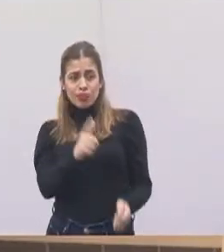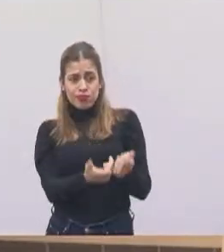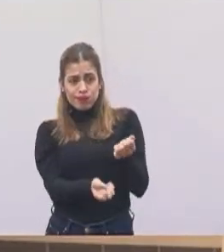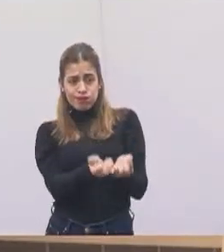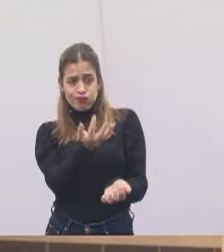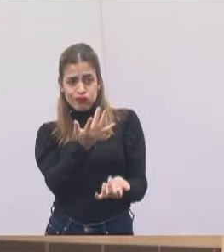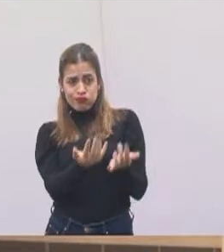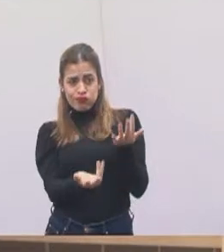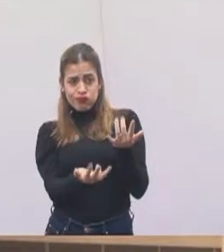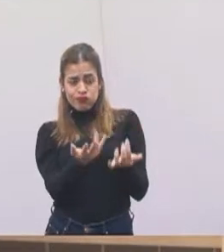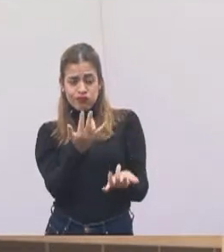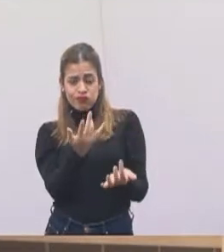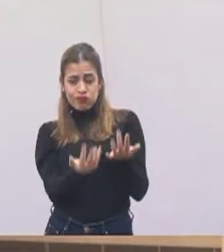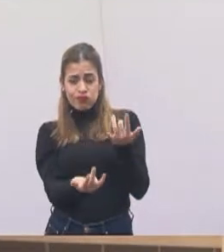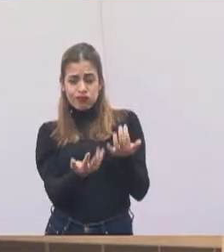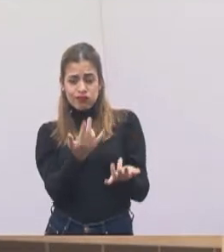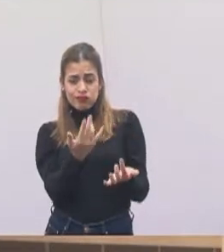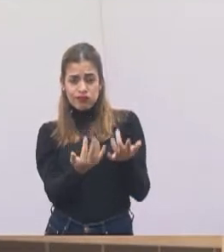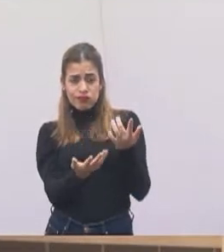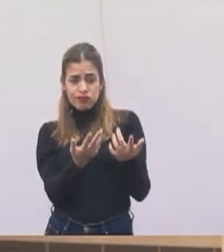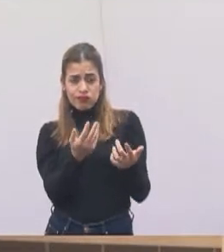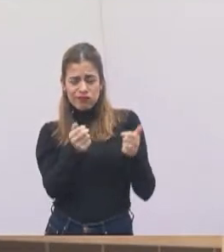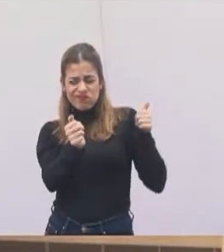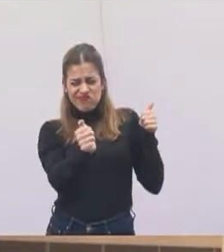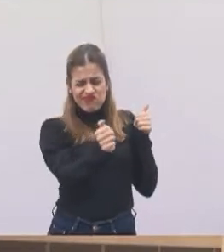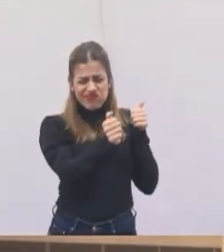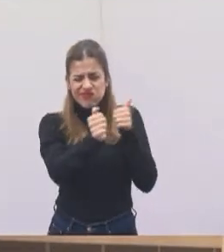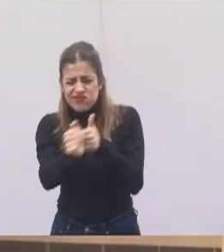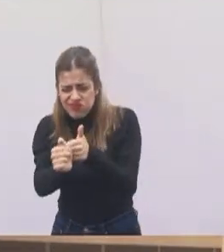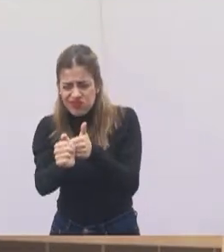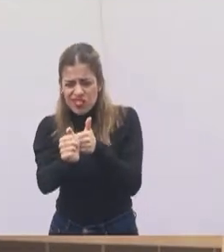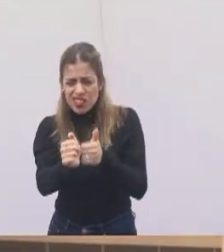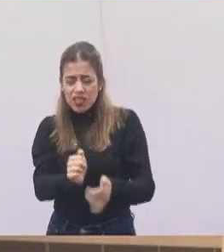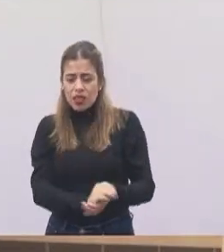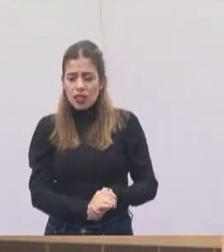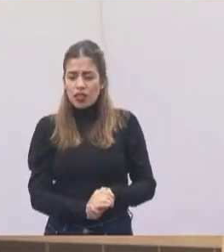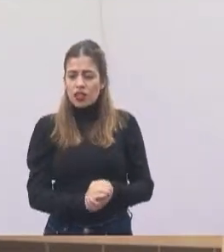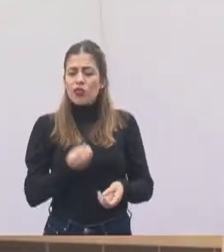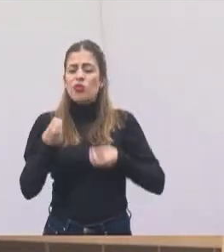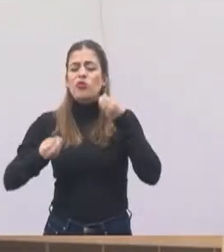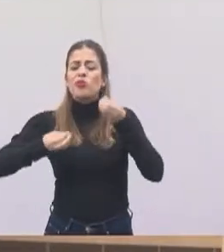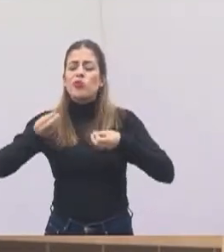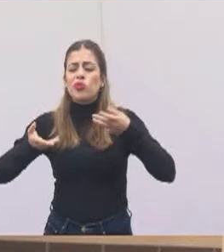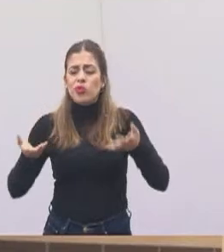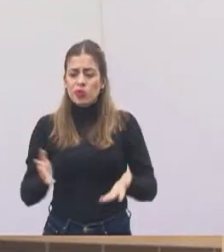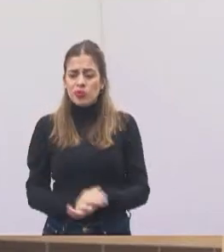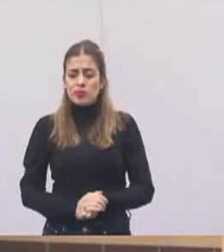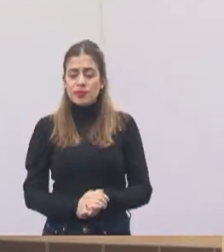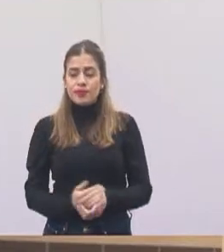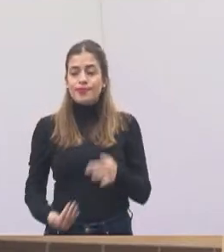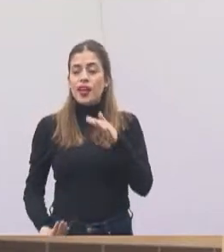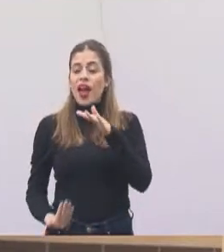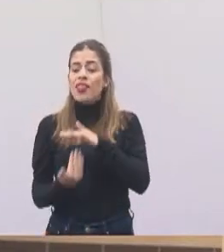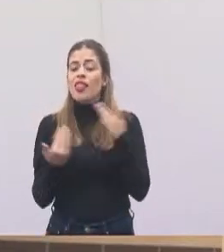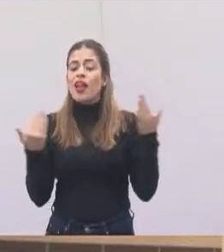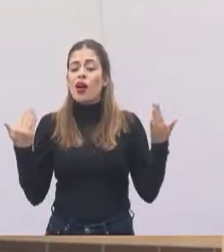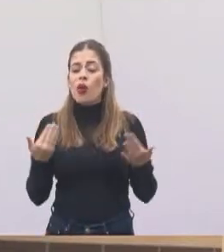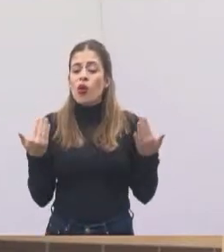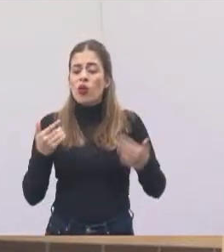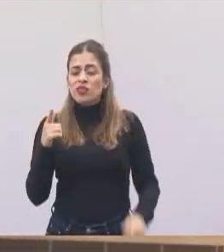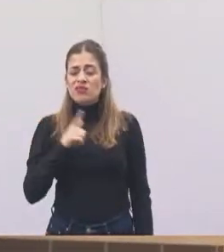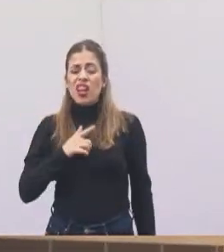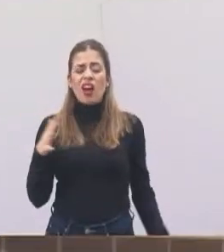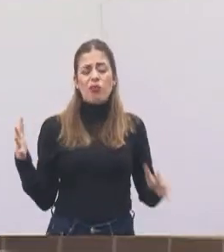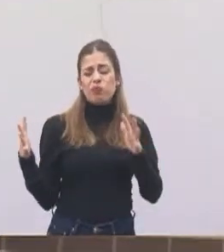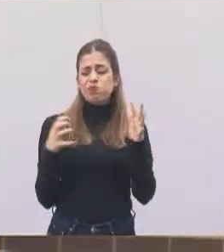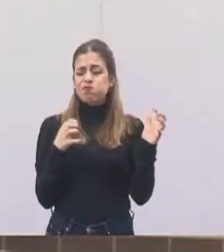Cristãos queimados na fogueira, perseguidos. Olha como que era a situação. Até hoje temos muitas